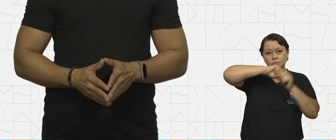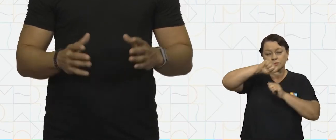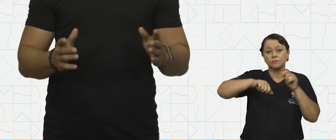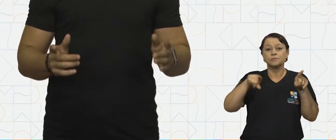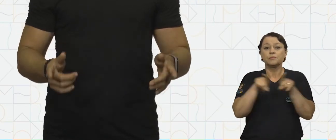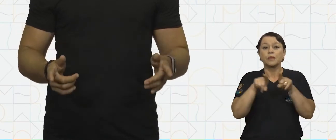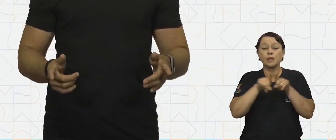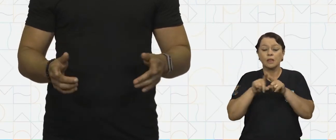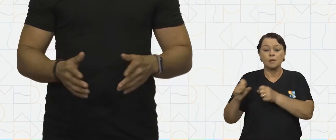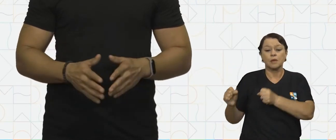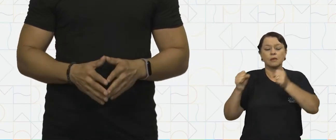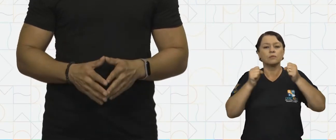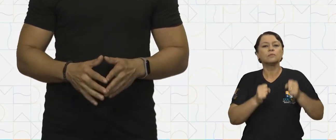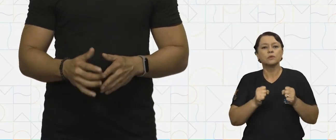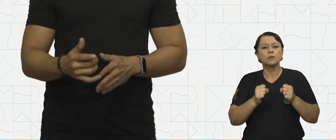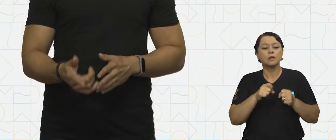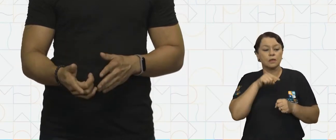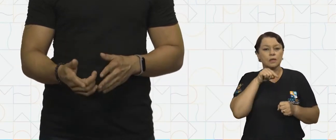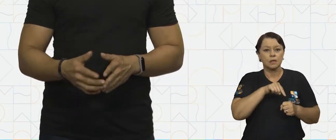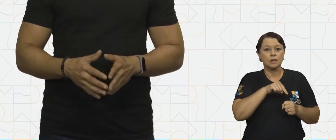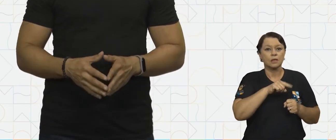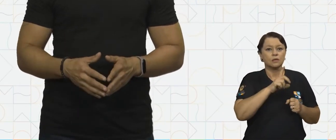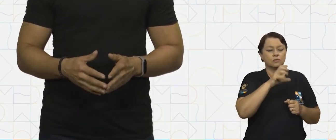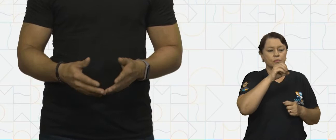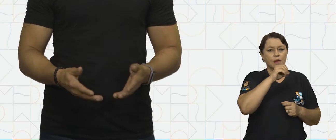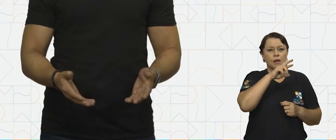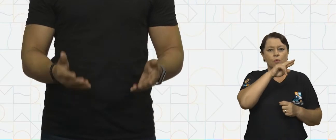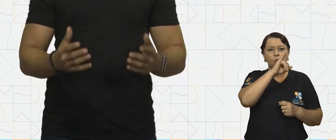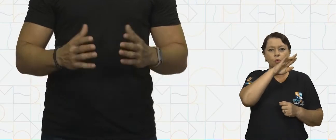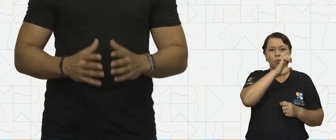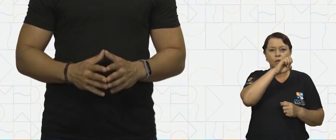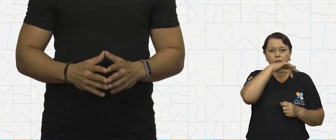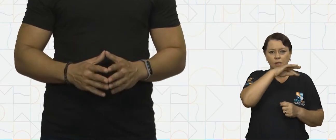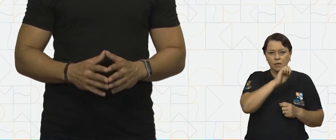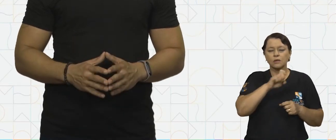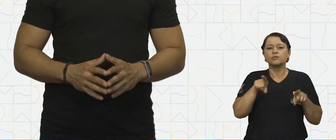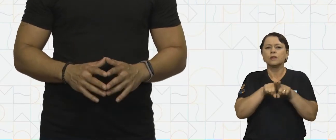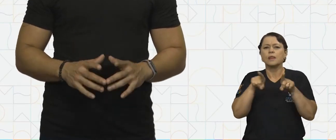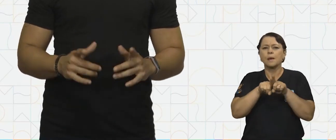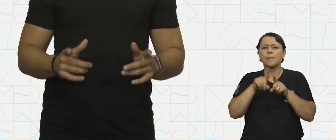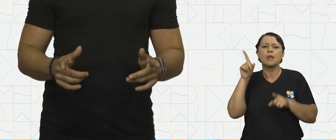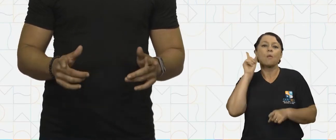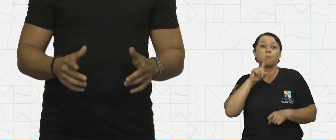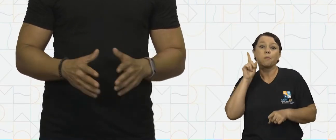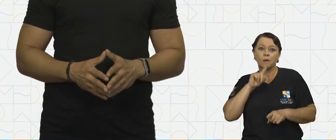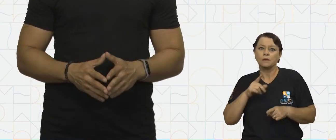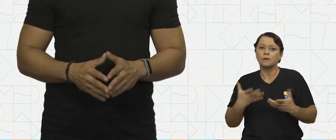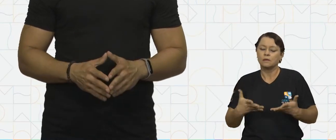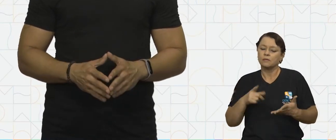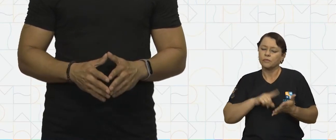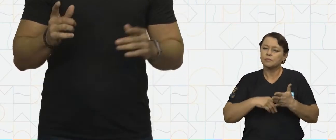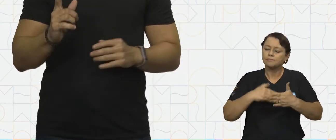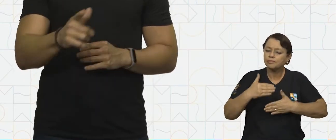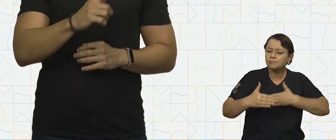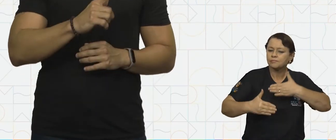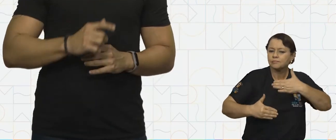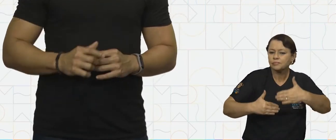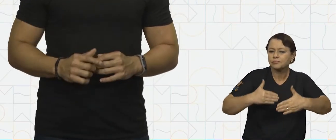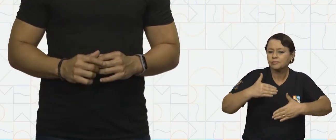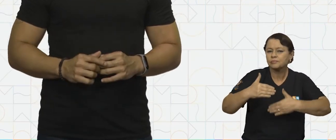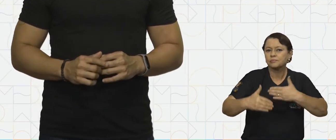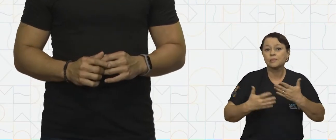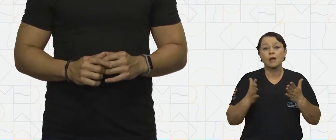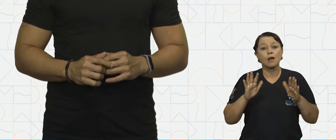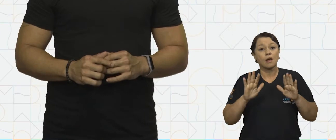poder. Isso tanto para as civilizações no Oriente quanto para as civilizações americanas. A coisa foi mais gradual. Quer dizer